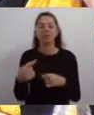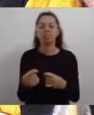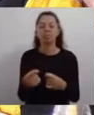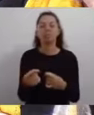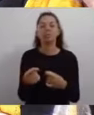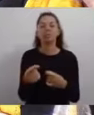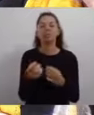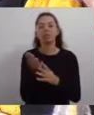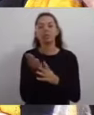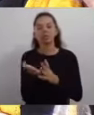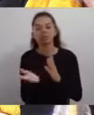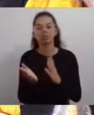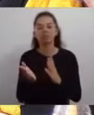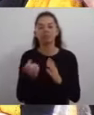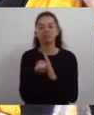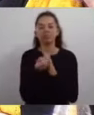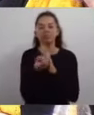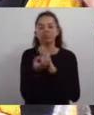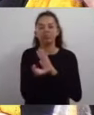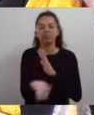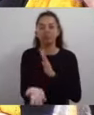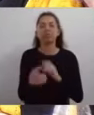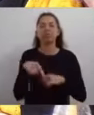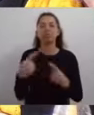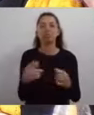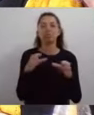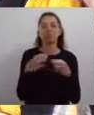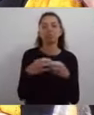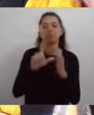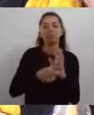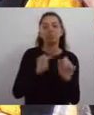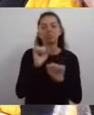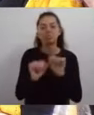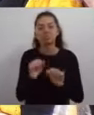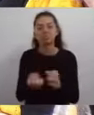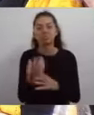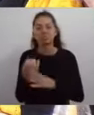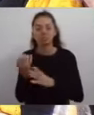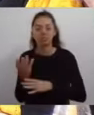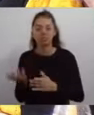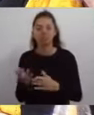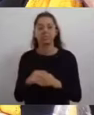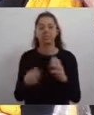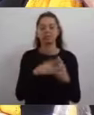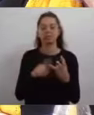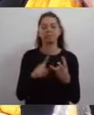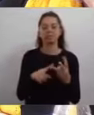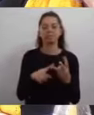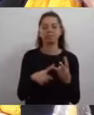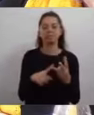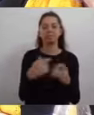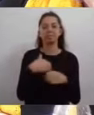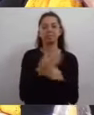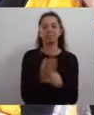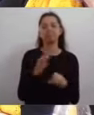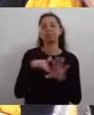secções. Podem ainda ser criadas equipas de projeto. 3. É de realçar que se cria uma divisão para a participação pública, a